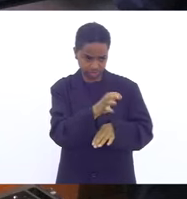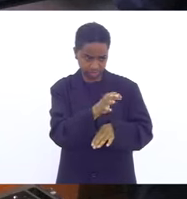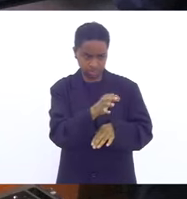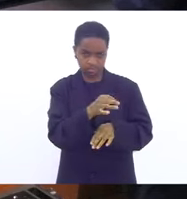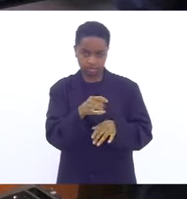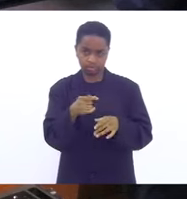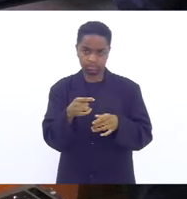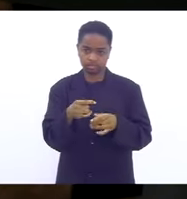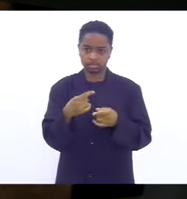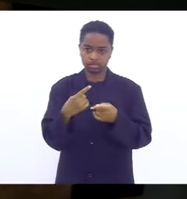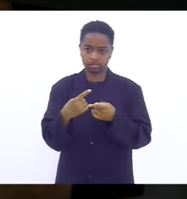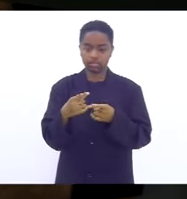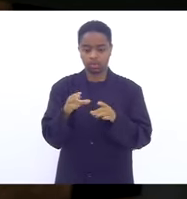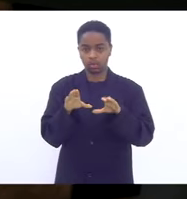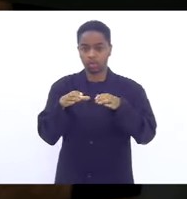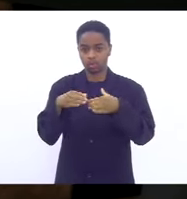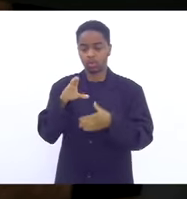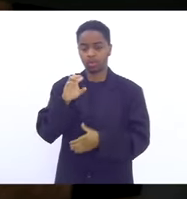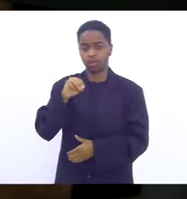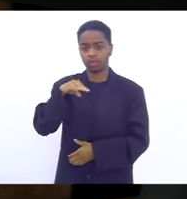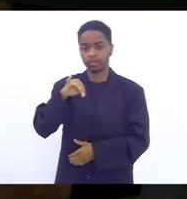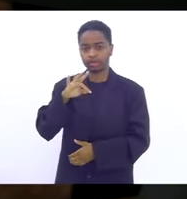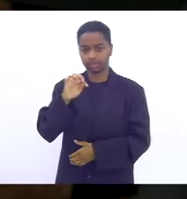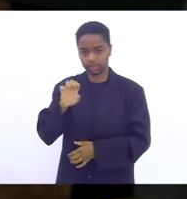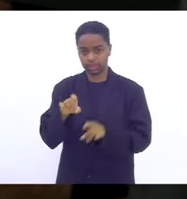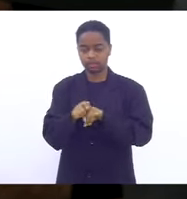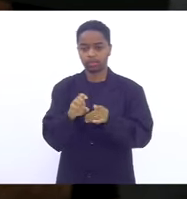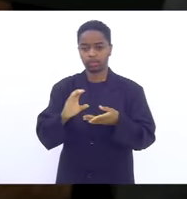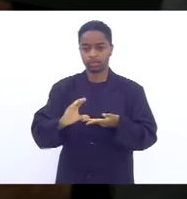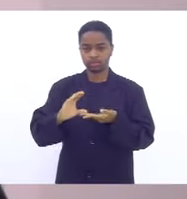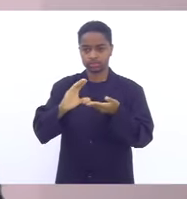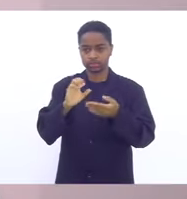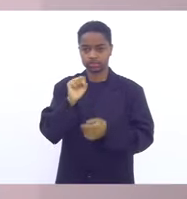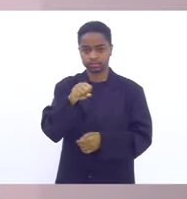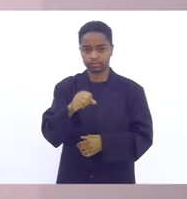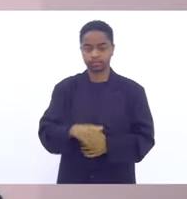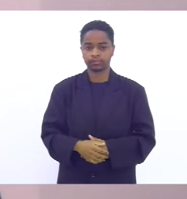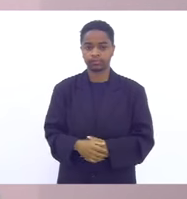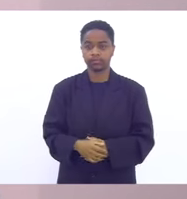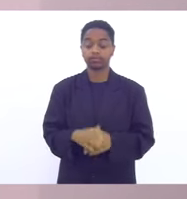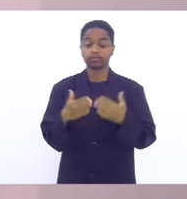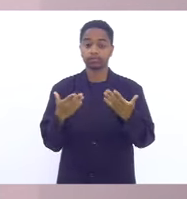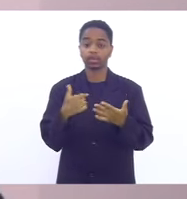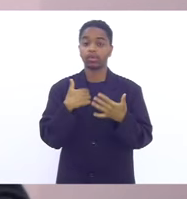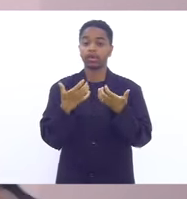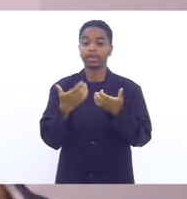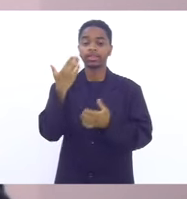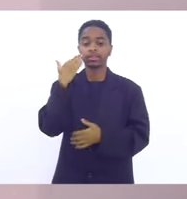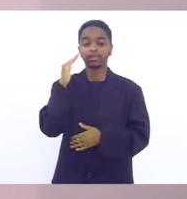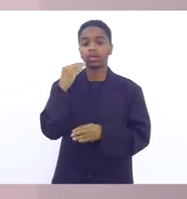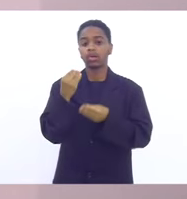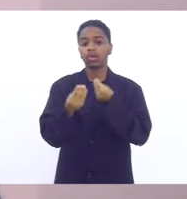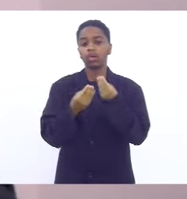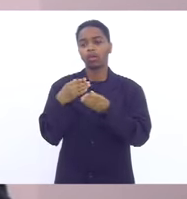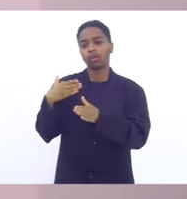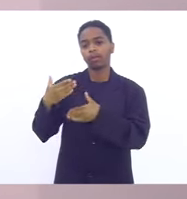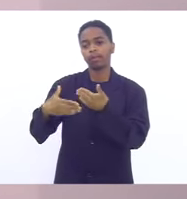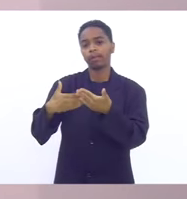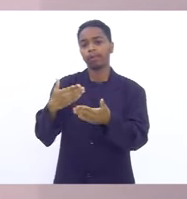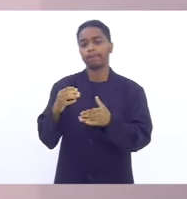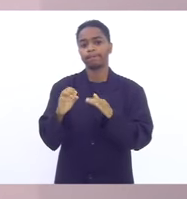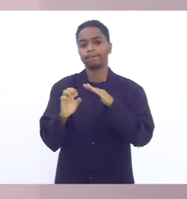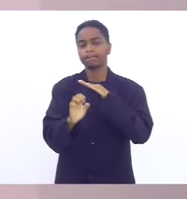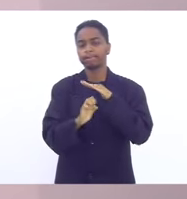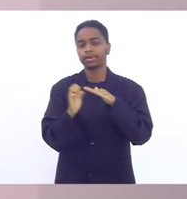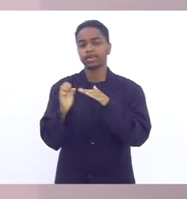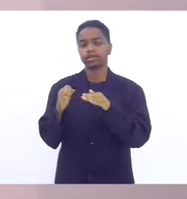participa. Do comitê executivo e do conselho, sim. Eu queria entender como é que está esse processo da empresa ao longo dos